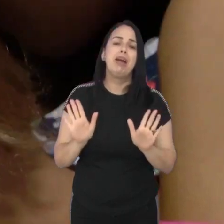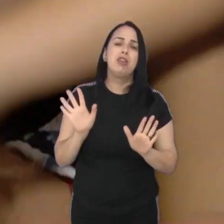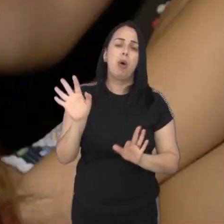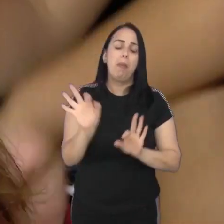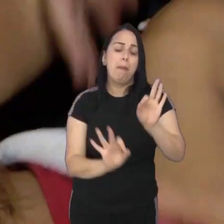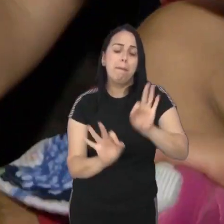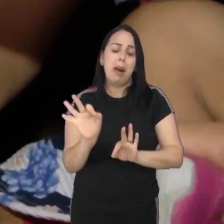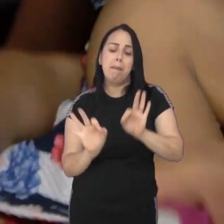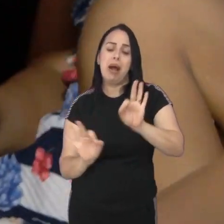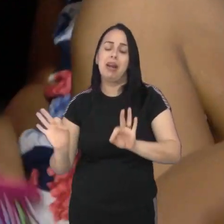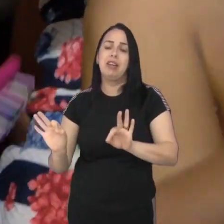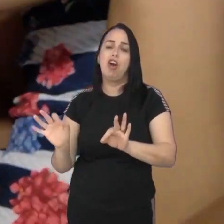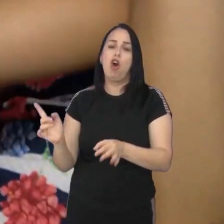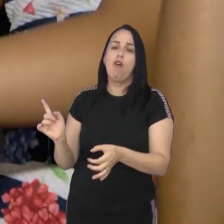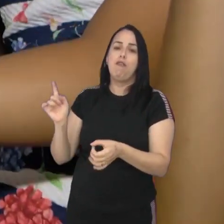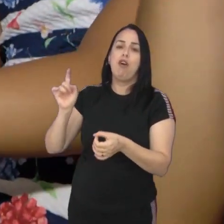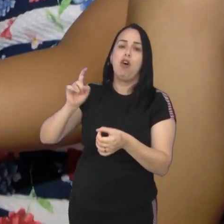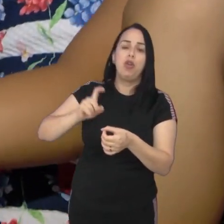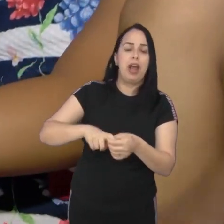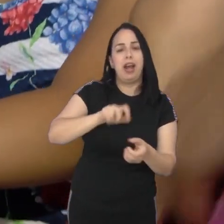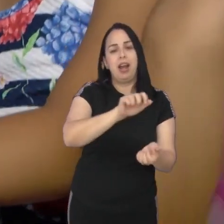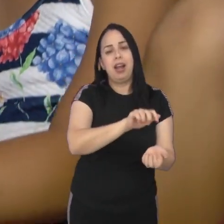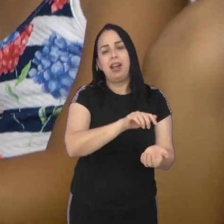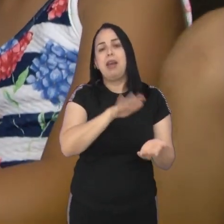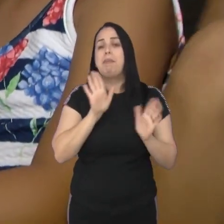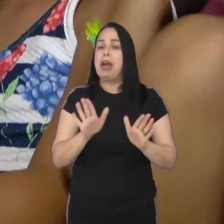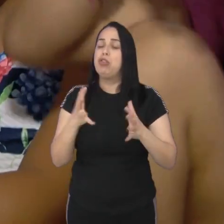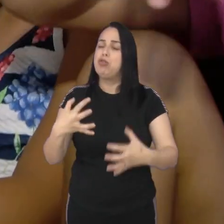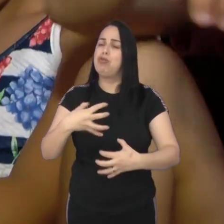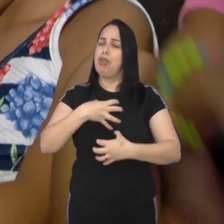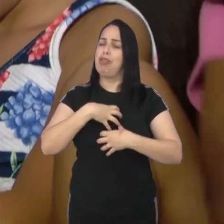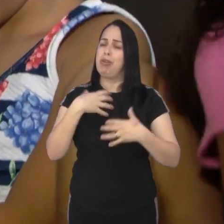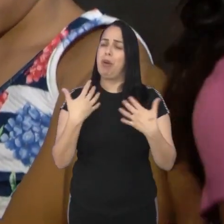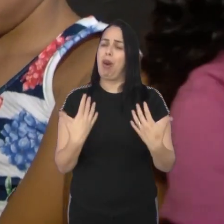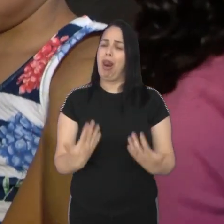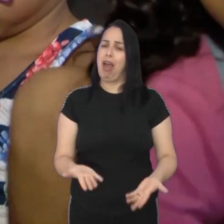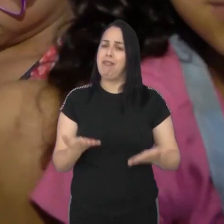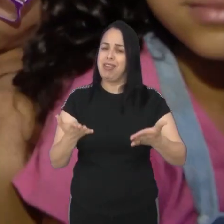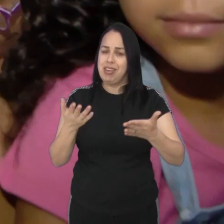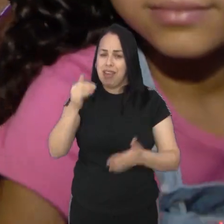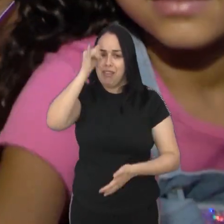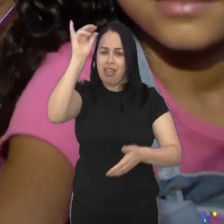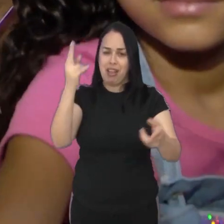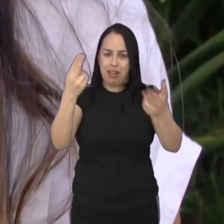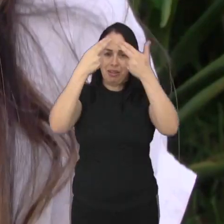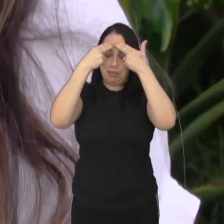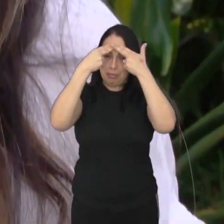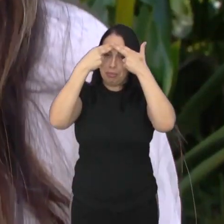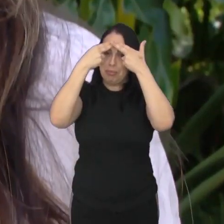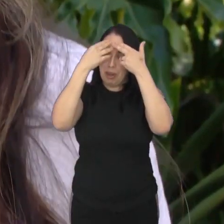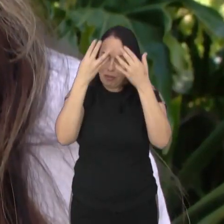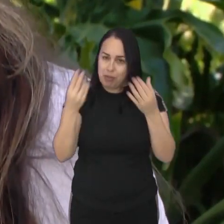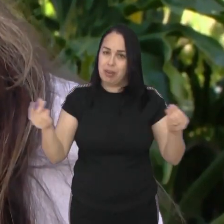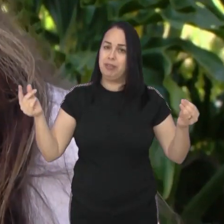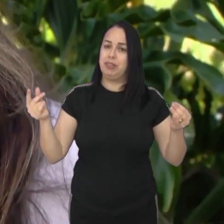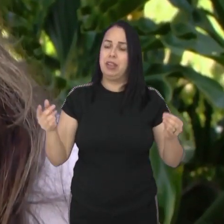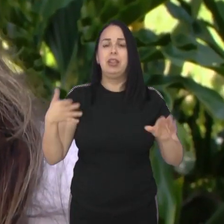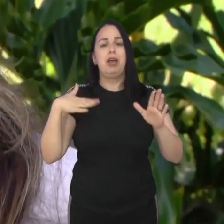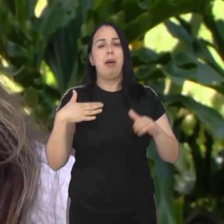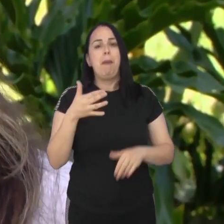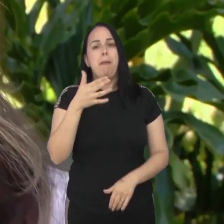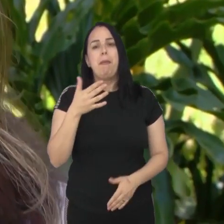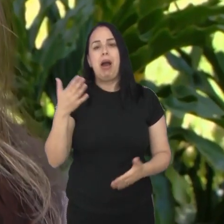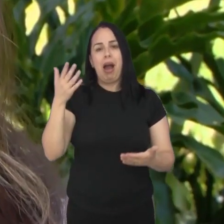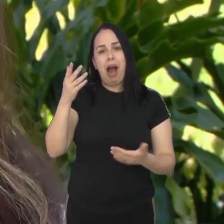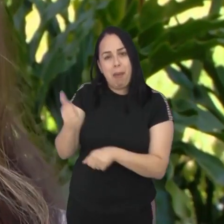e aí? Como preparar os pequenos para que essa transição seja leve e menos traumática? Para essa psicóloga, uma